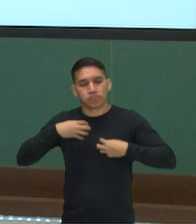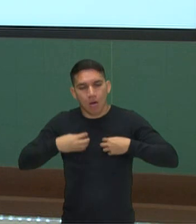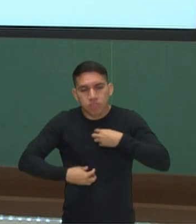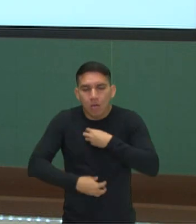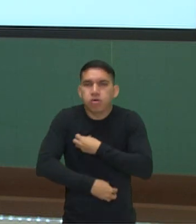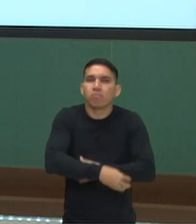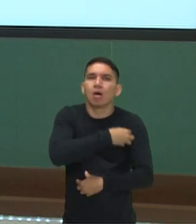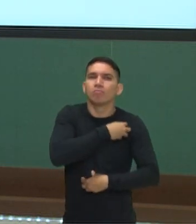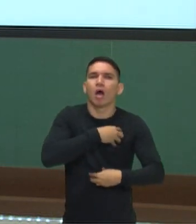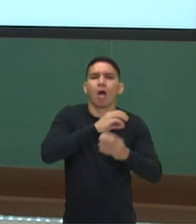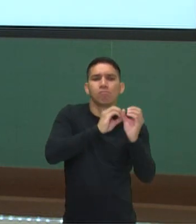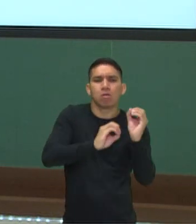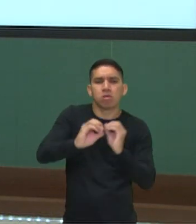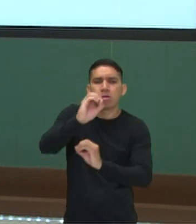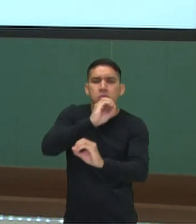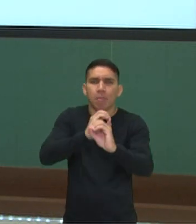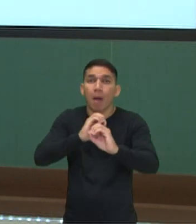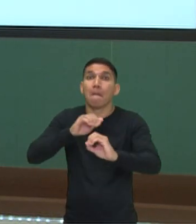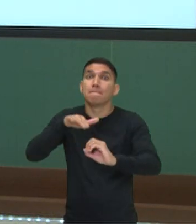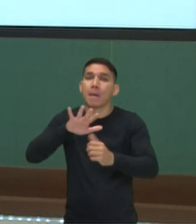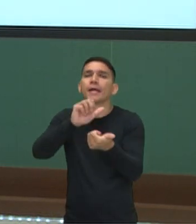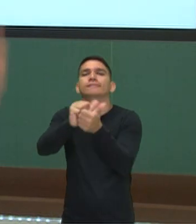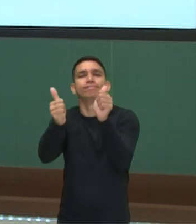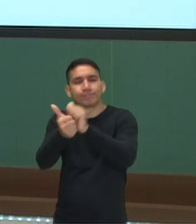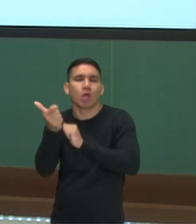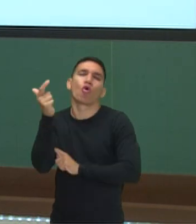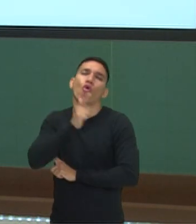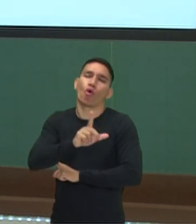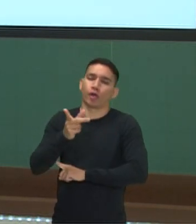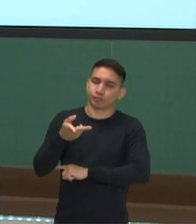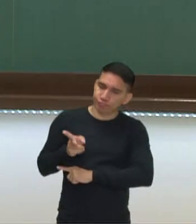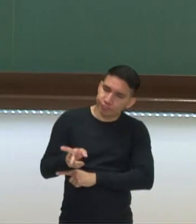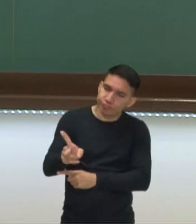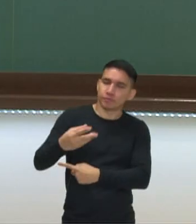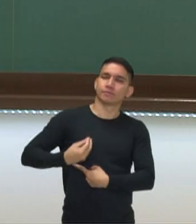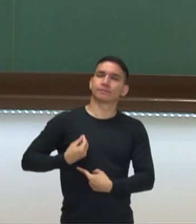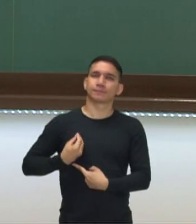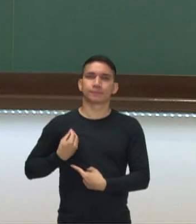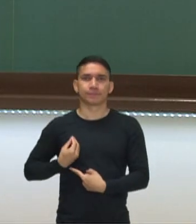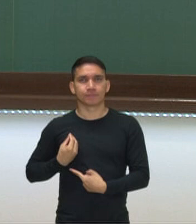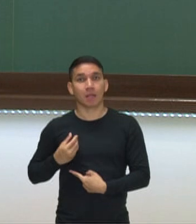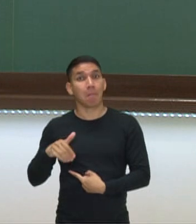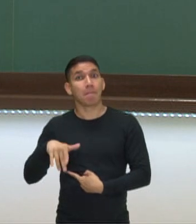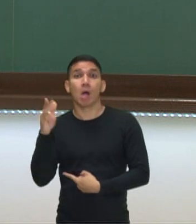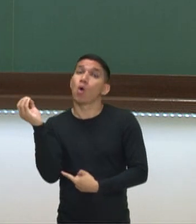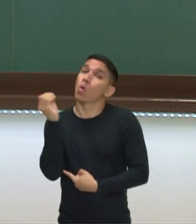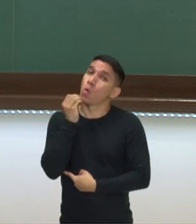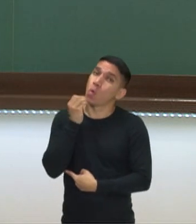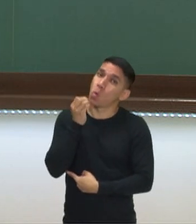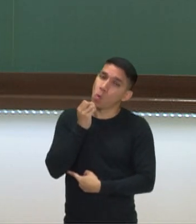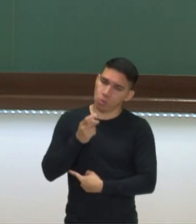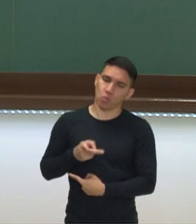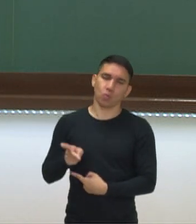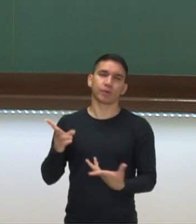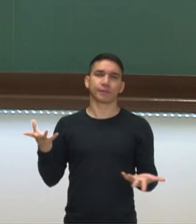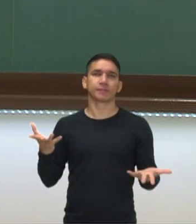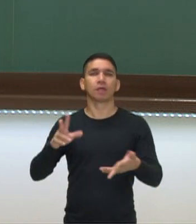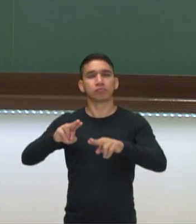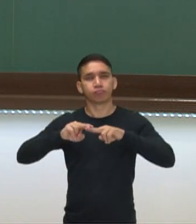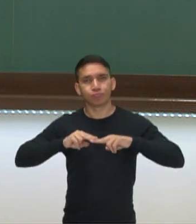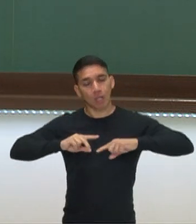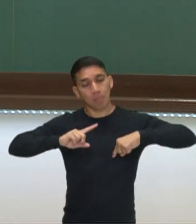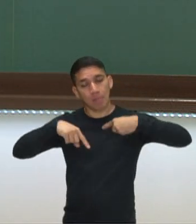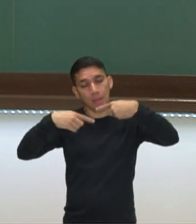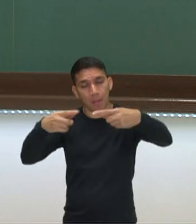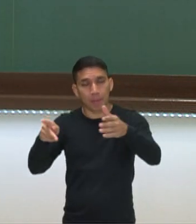mais adaptados e estes que são mais adaptados são os que vão ter mais chances de sobreviver, se